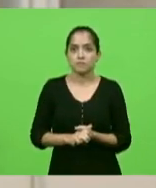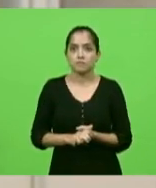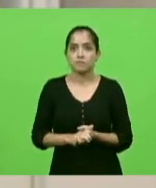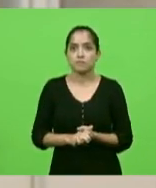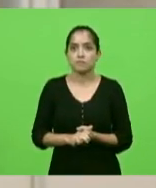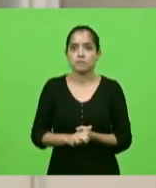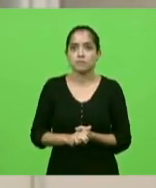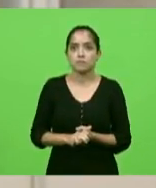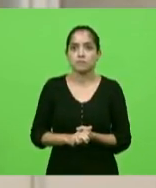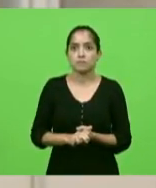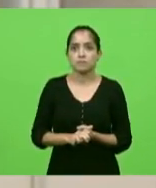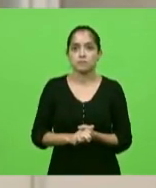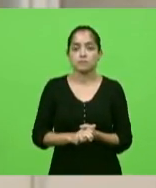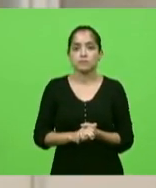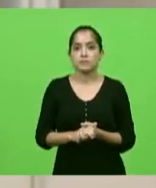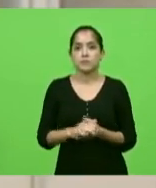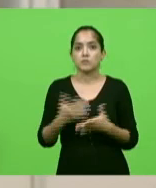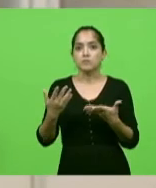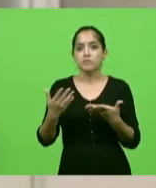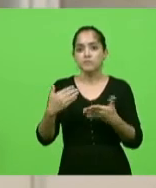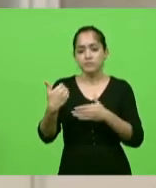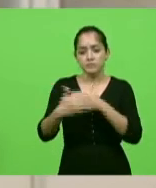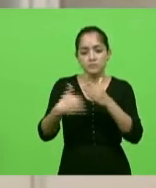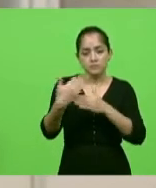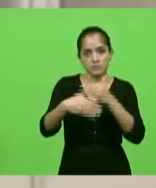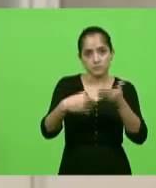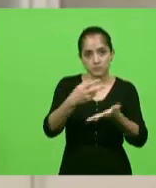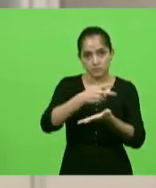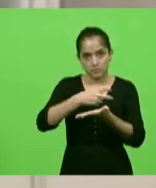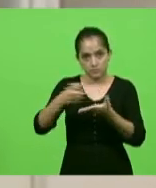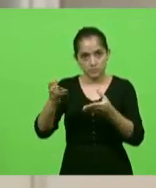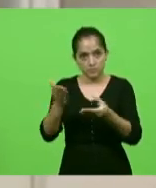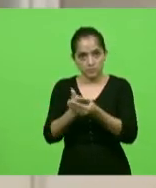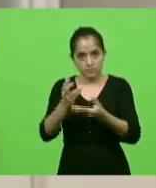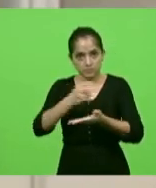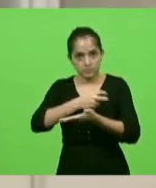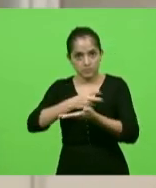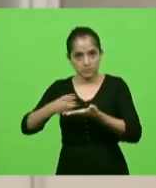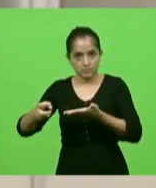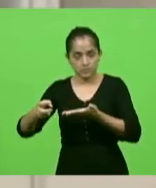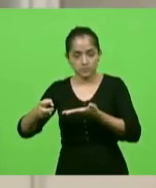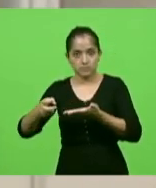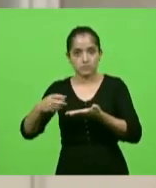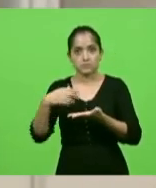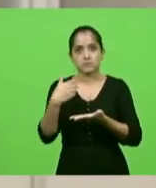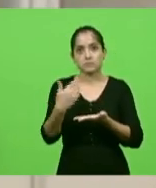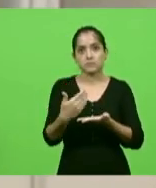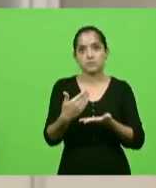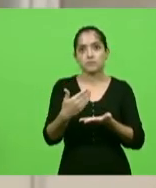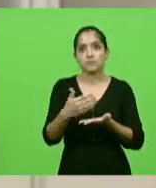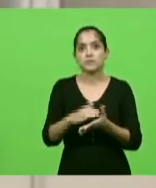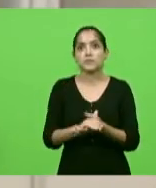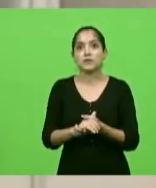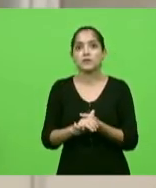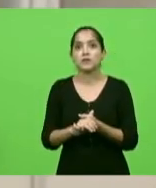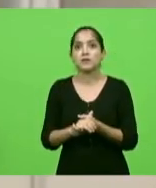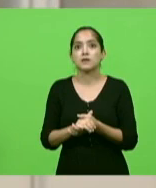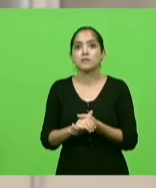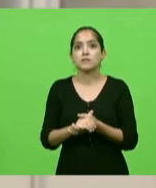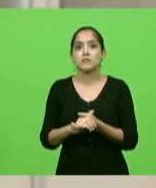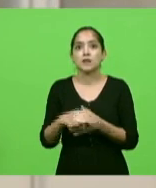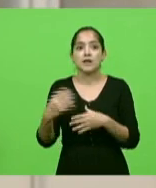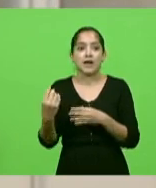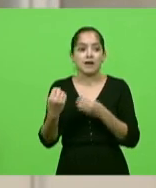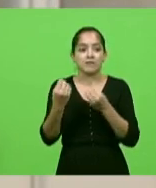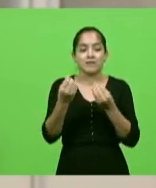A falsa impressão de que o processo de impeachment ele tem o condão de devolver